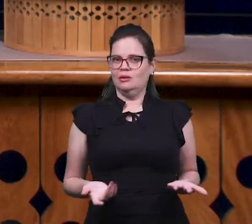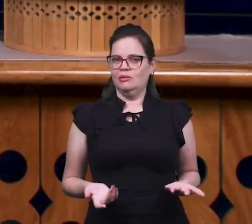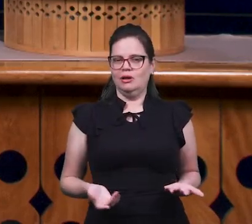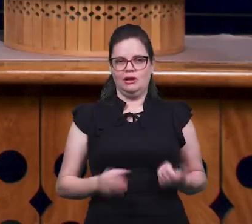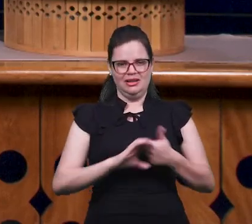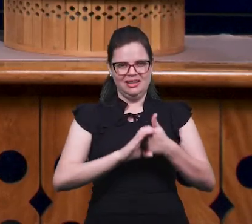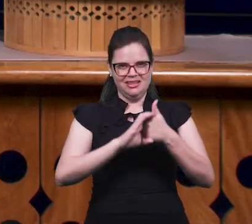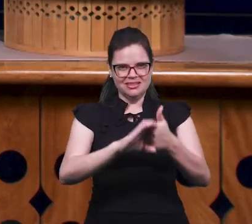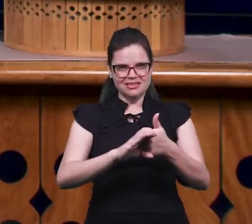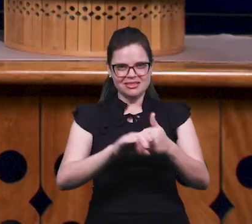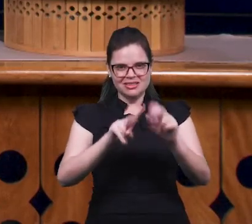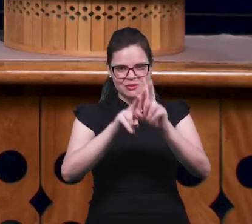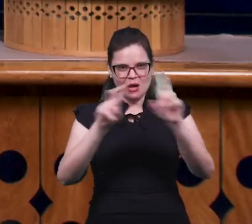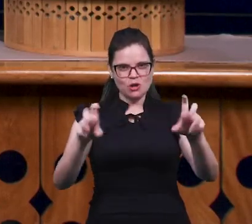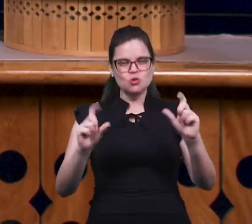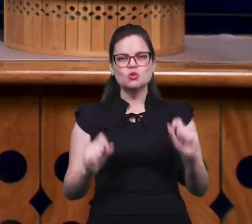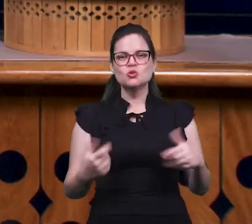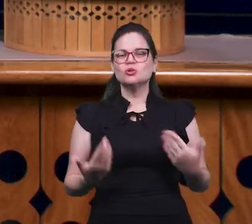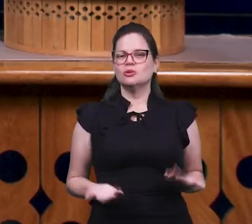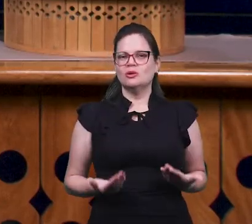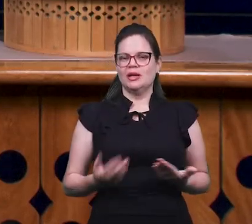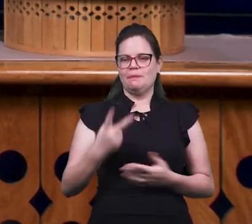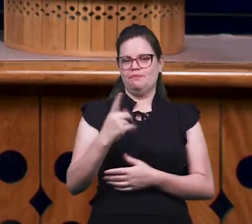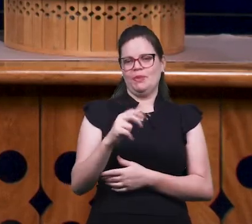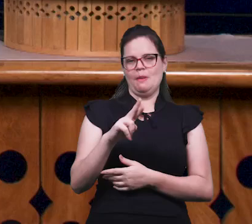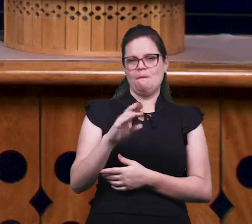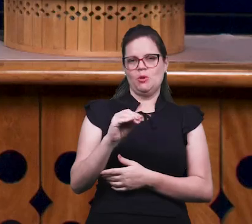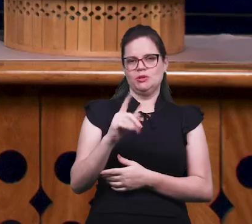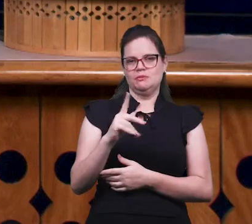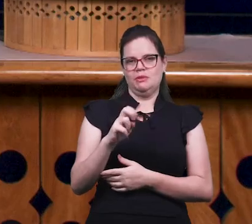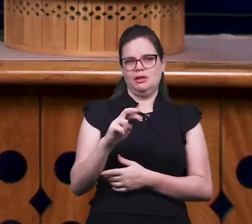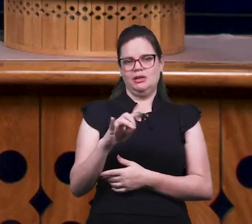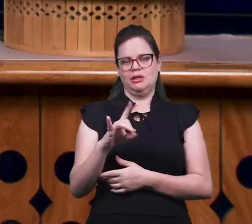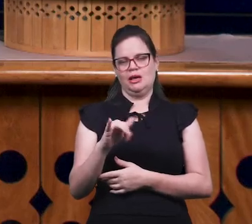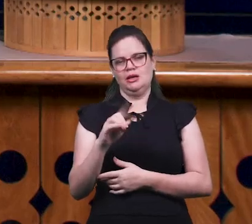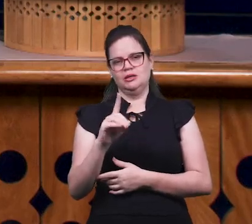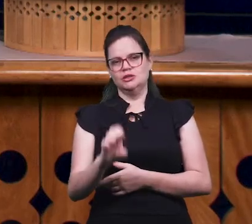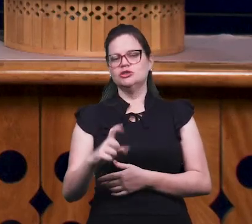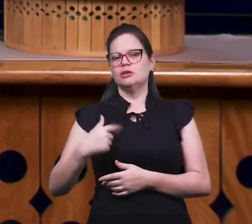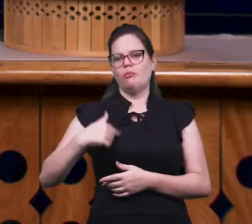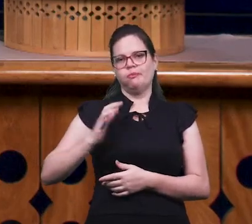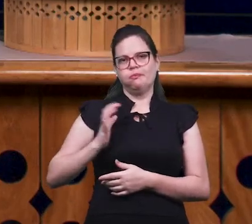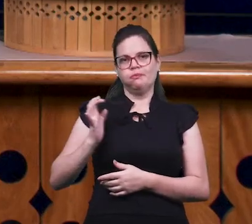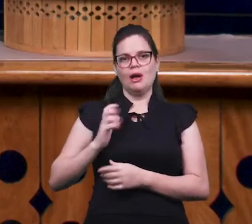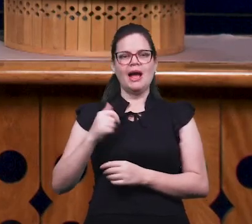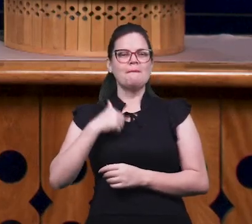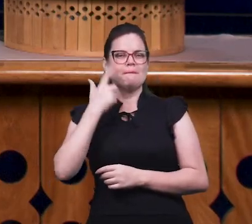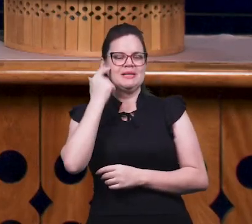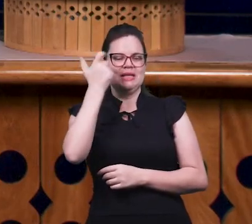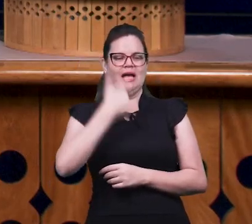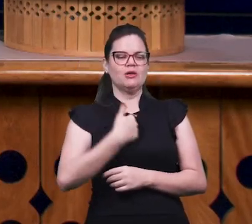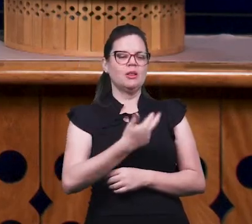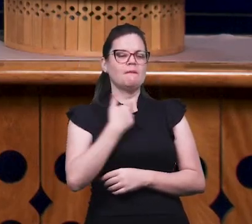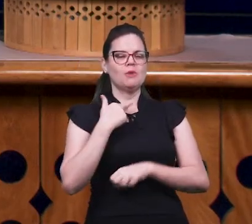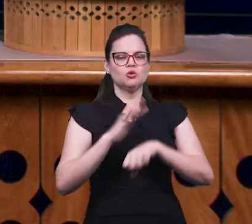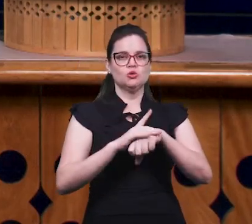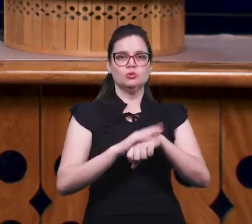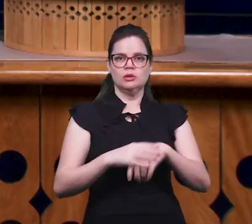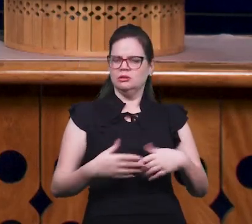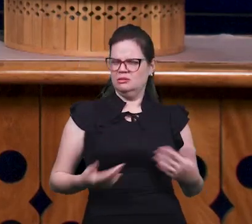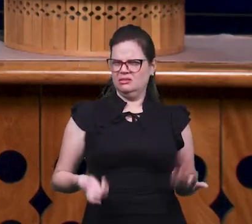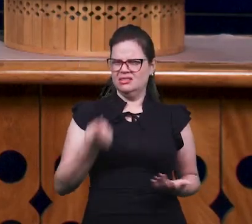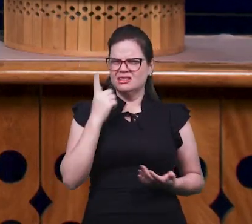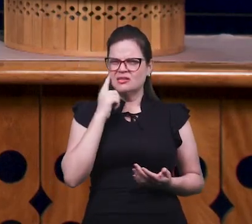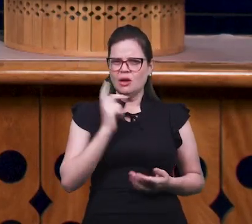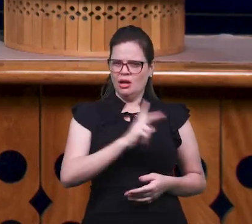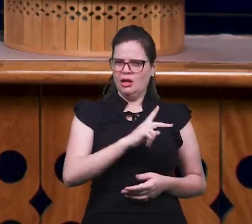da prosperidade, que até aqueles que criaram essa teologia, muitos deles ficaram doentes, achavam que não podia ficar doente. Paulo deixou Timóteo doente